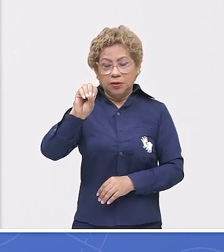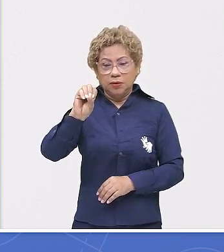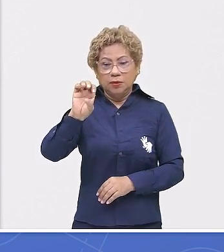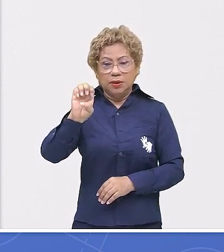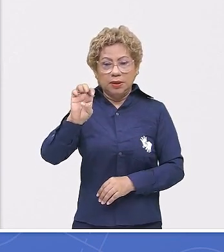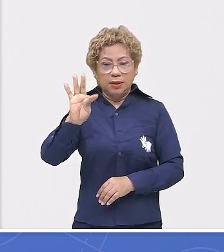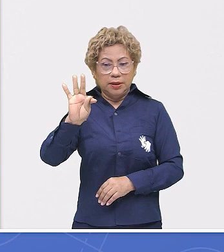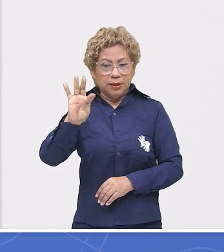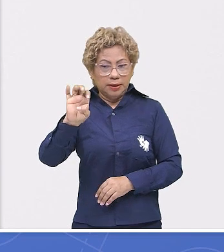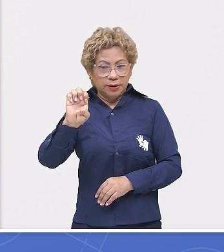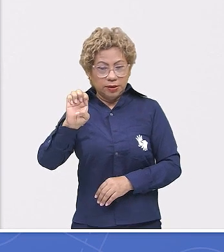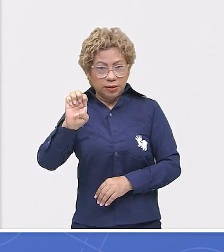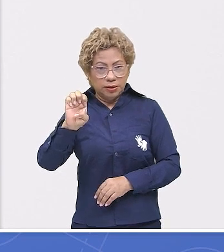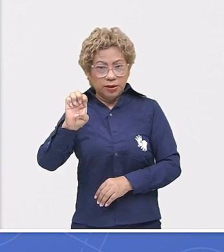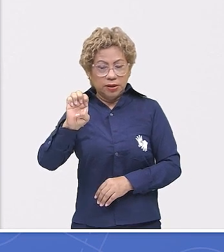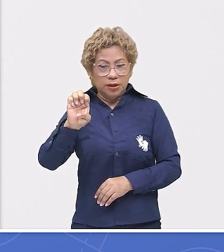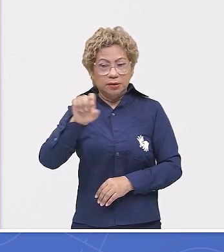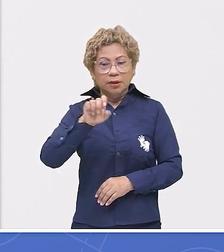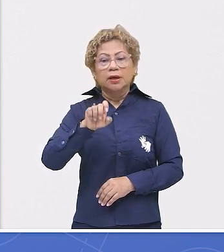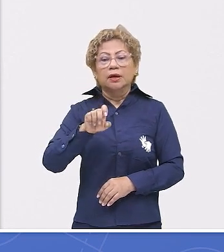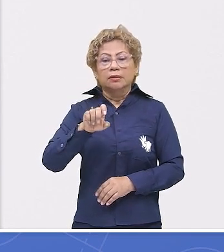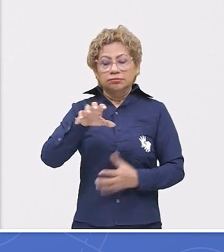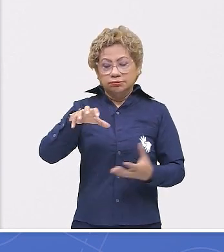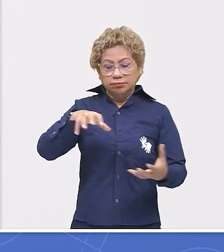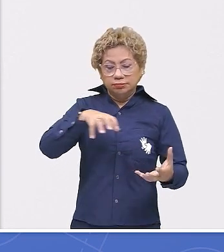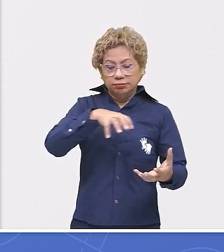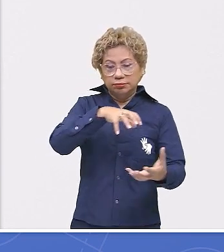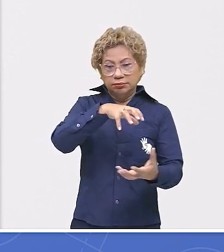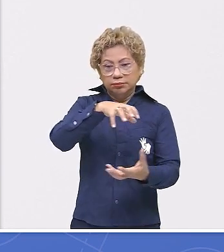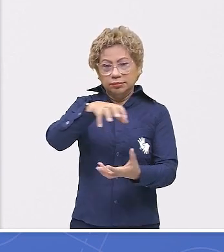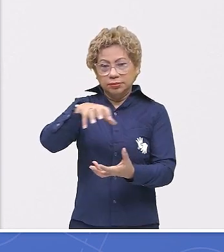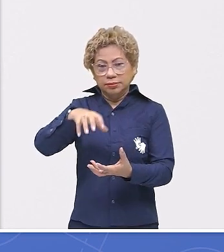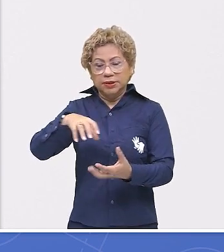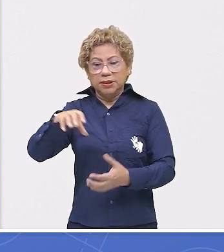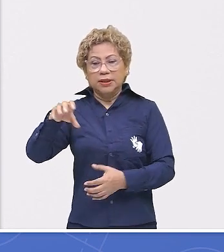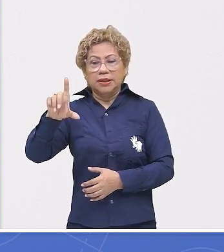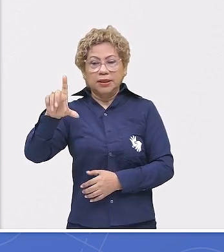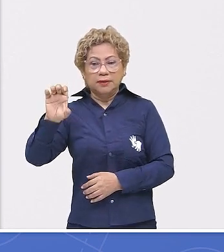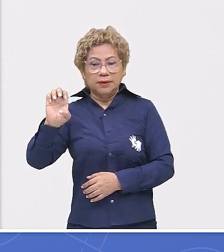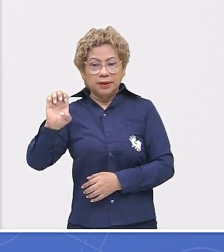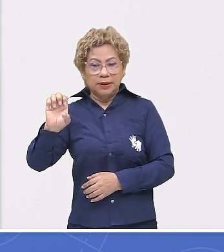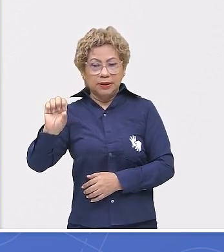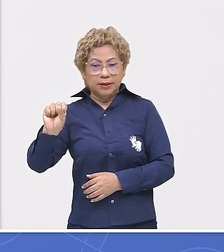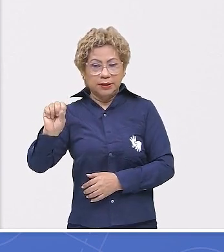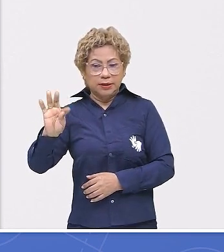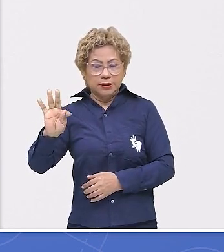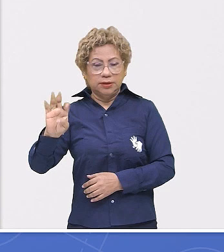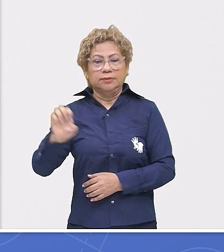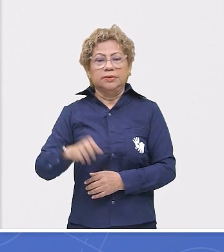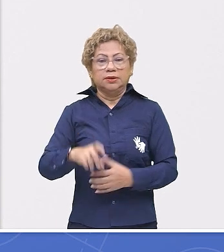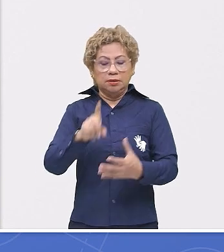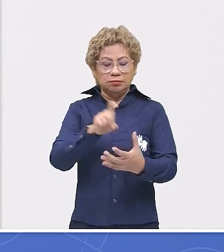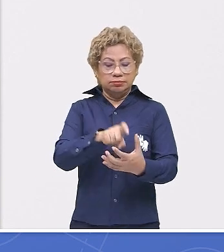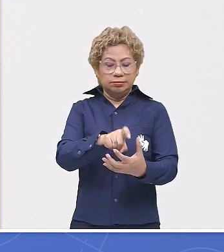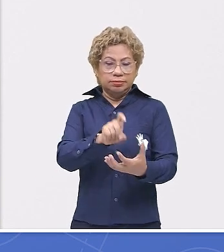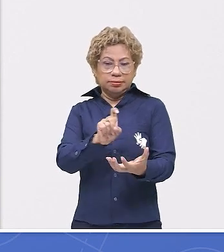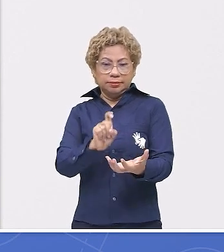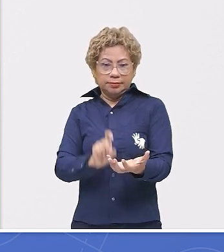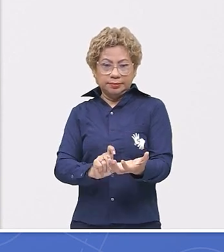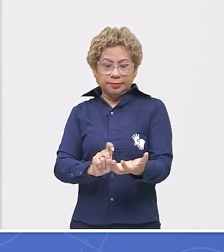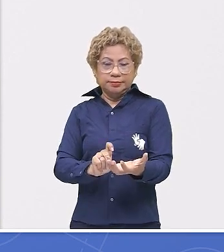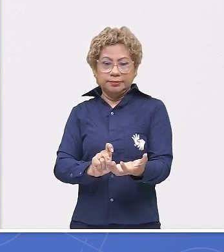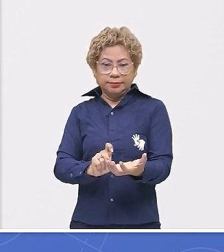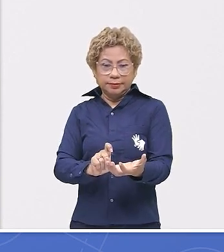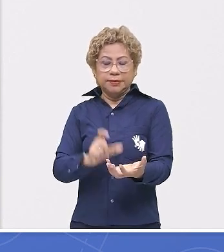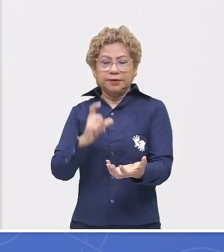ok? Então, a gente vai observar essas diferentes horas, tá? A partir do meridiano de Greenwich, nós teremos